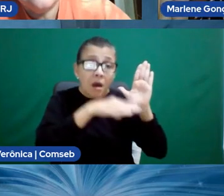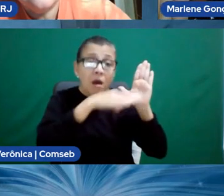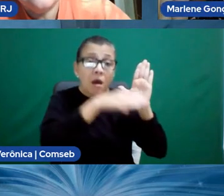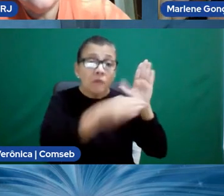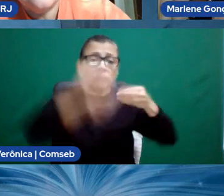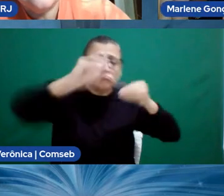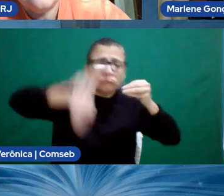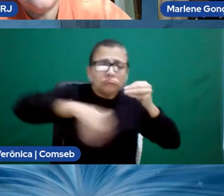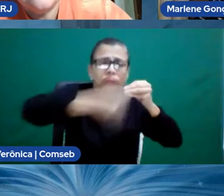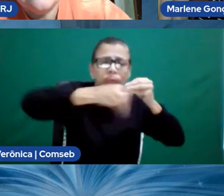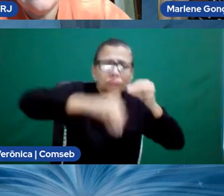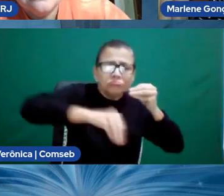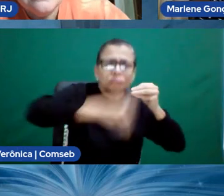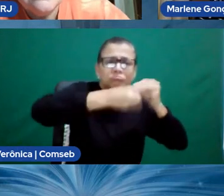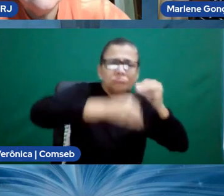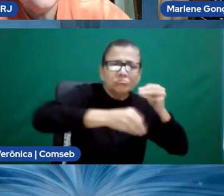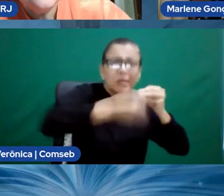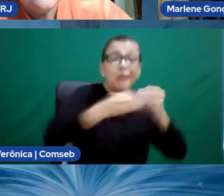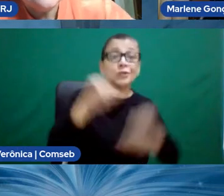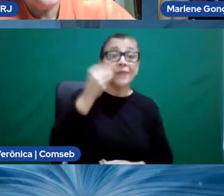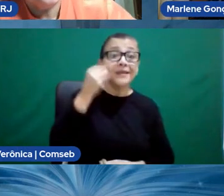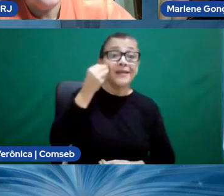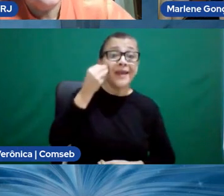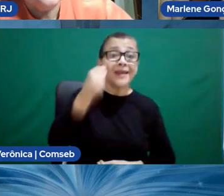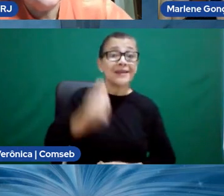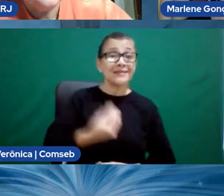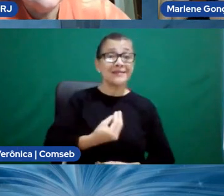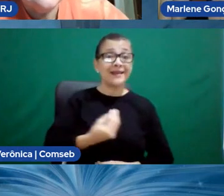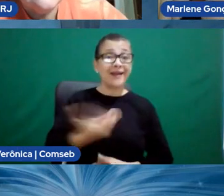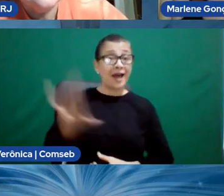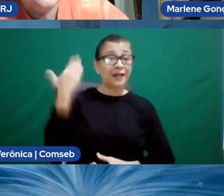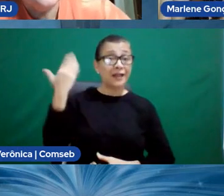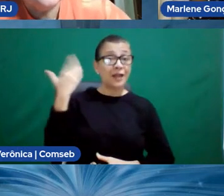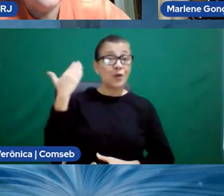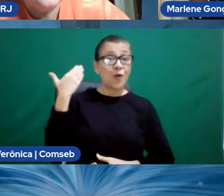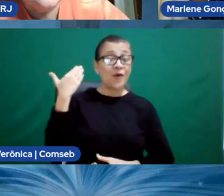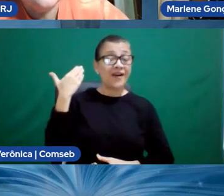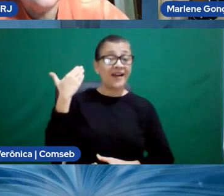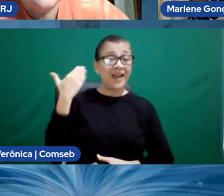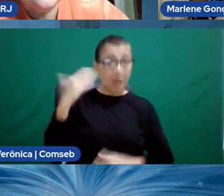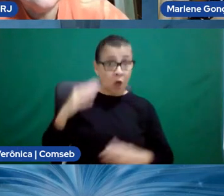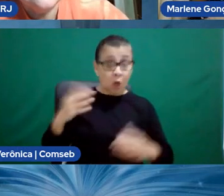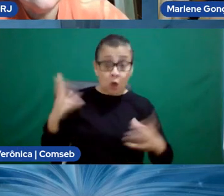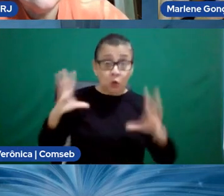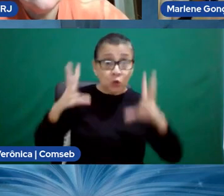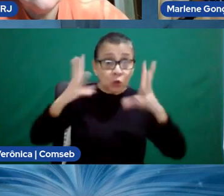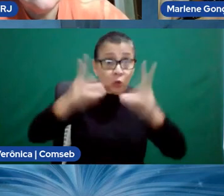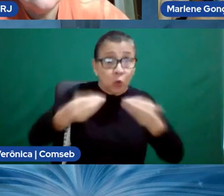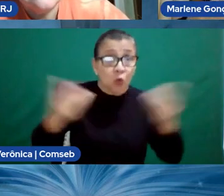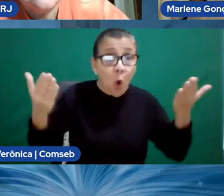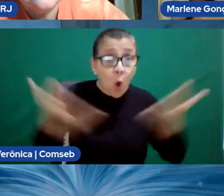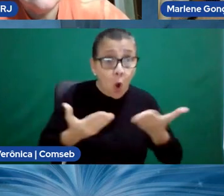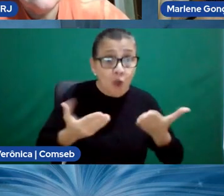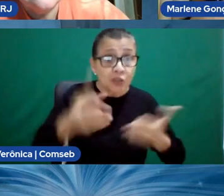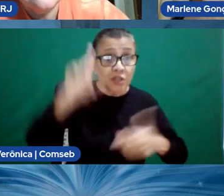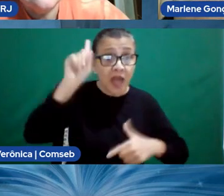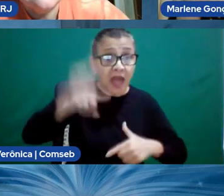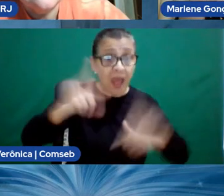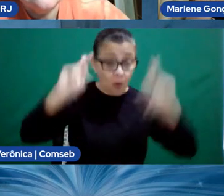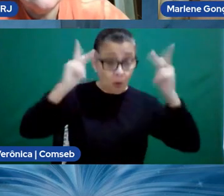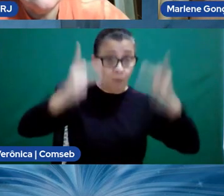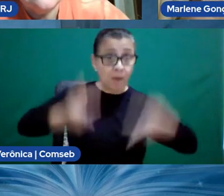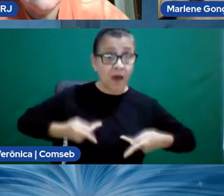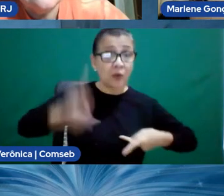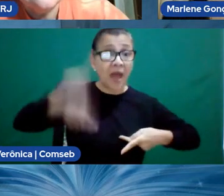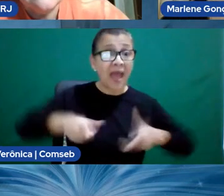essas experiências anteriores, como o Romero diz, né? A gente, tudo que o homem é hoje, na verdade, é uma elaboração